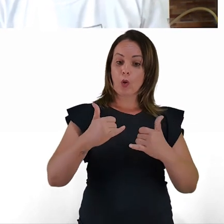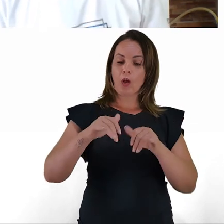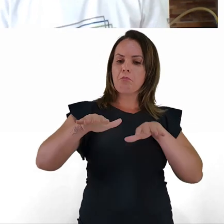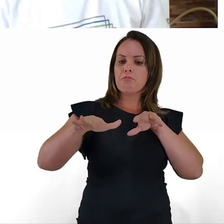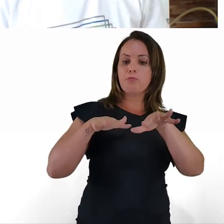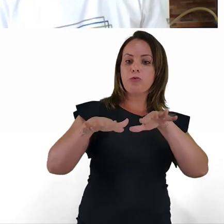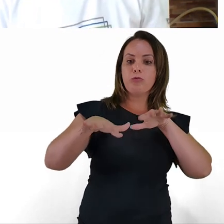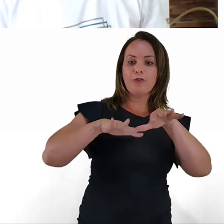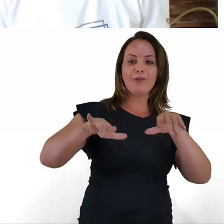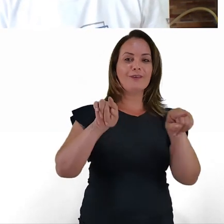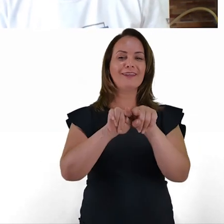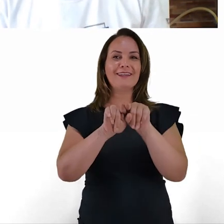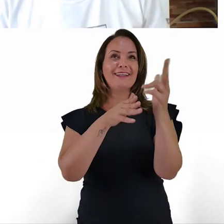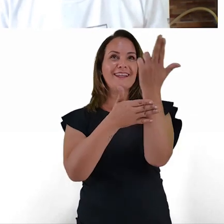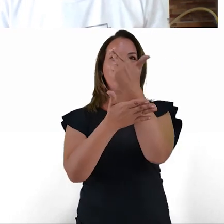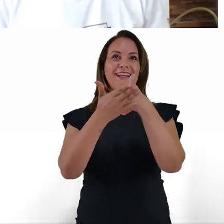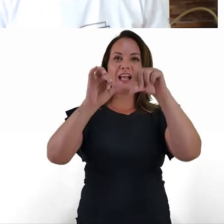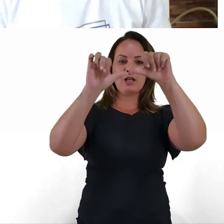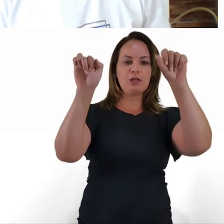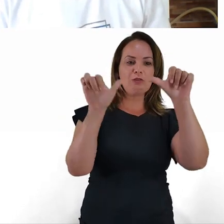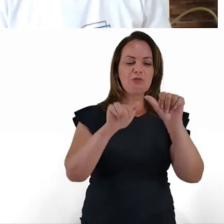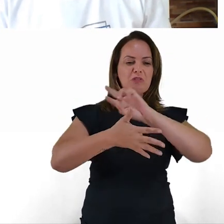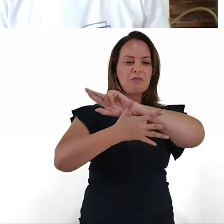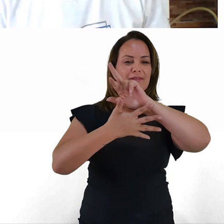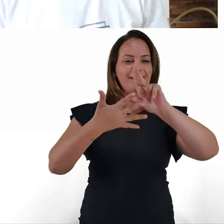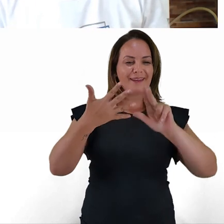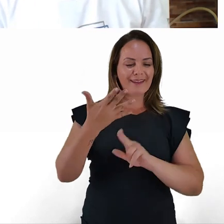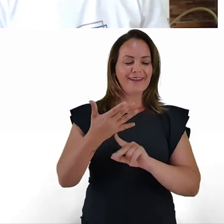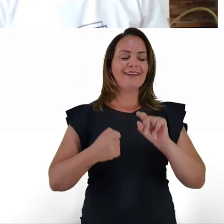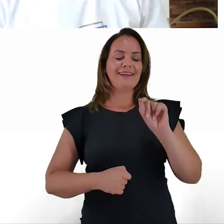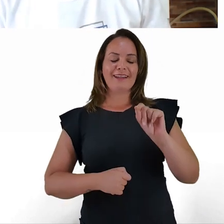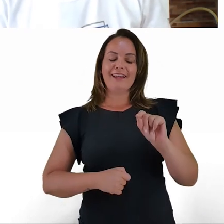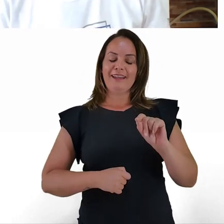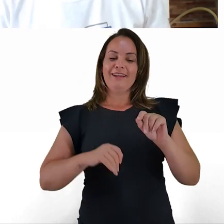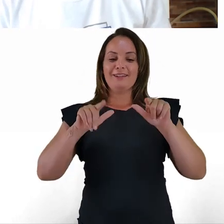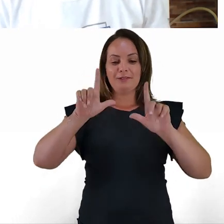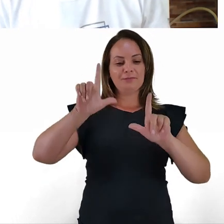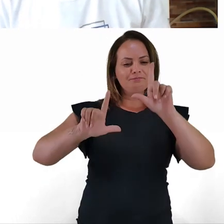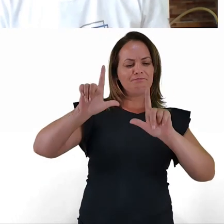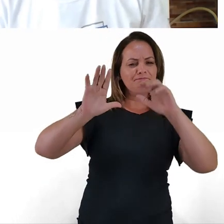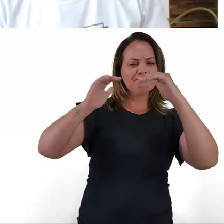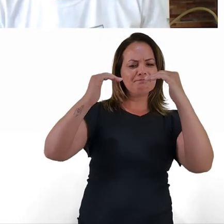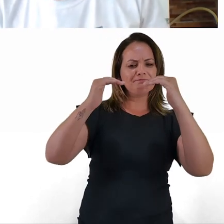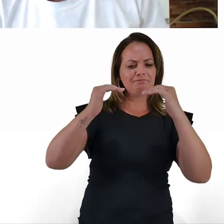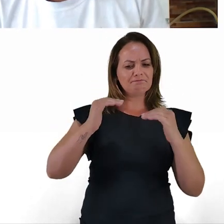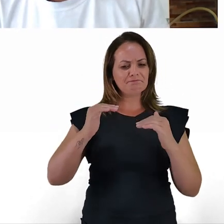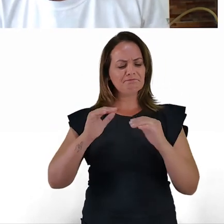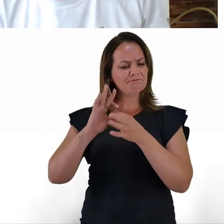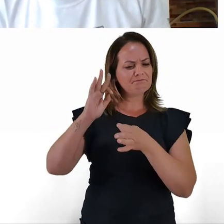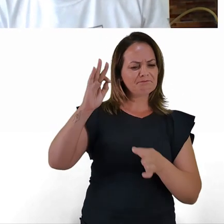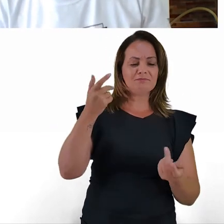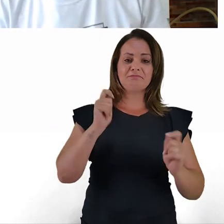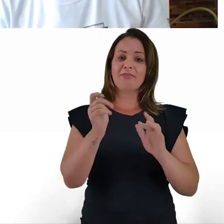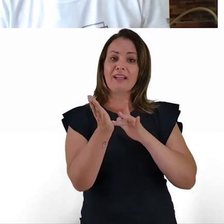e ele produz gráficos de todo tipo, assim, né? Legal. É um programa bastante extenso, que inclusive você pode fazer simulação de